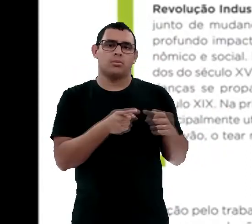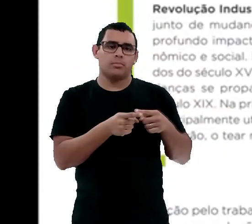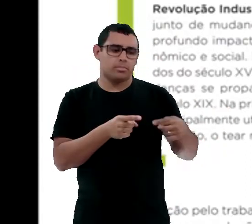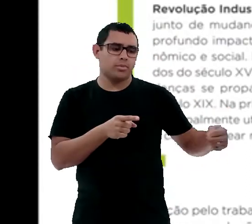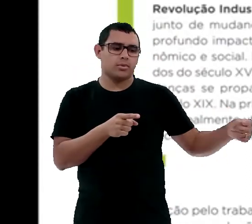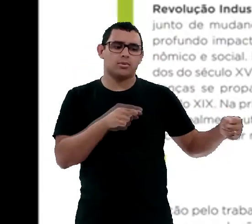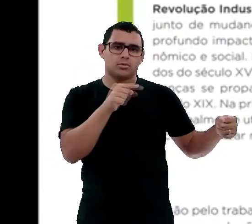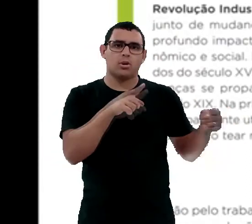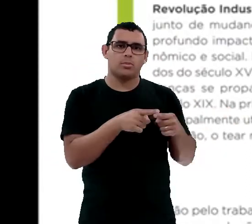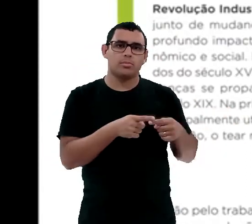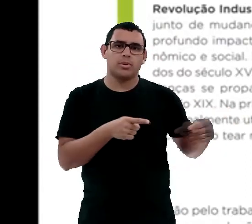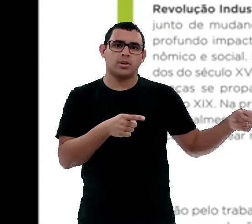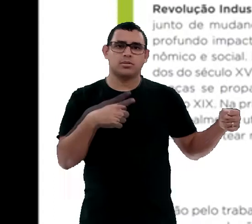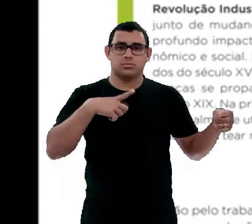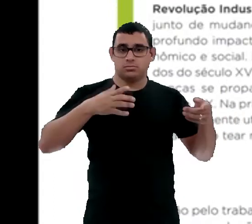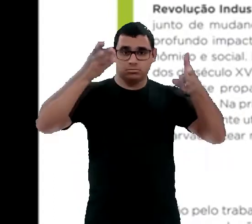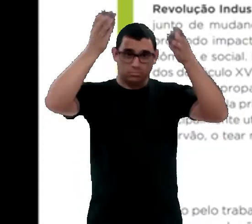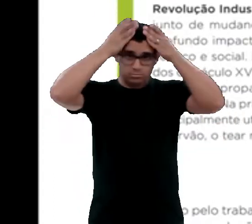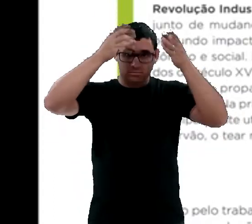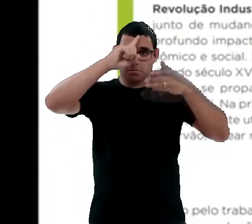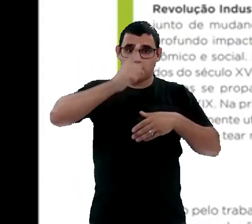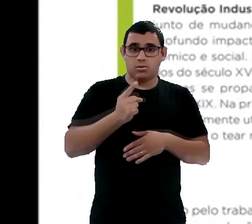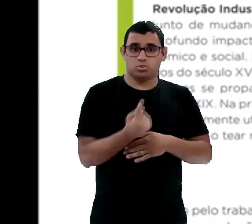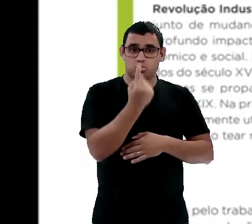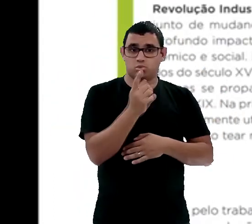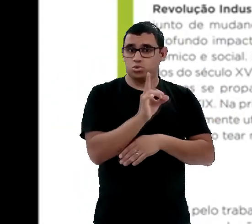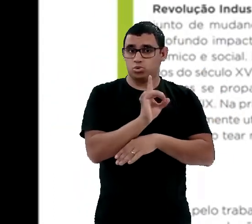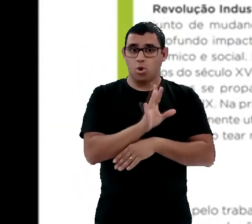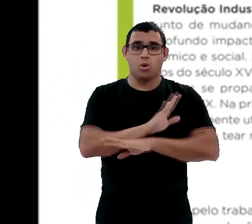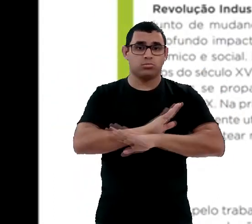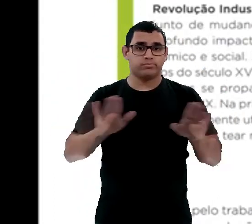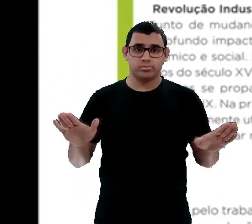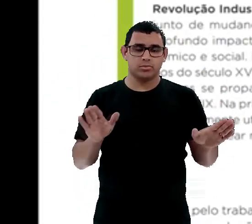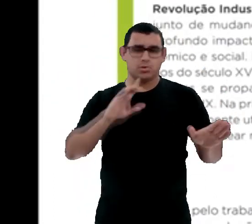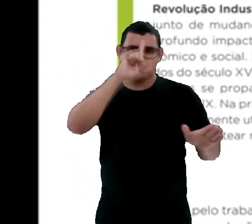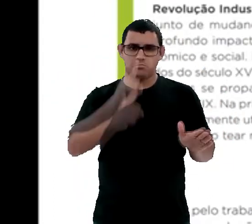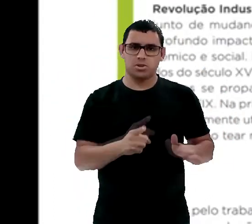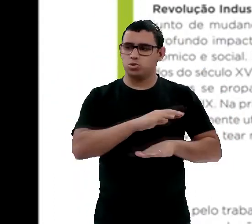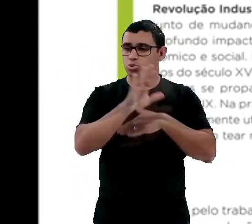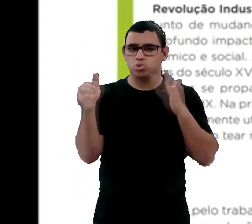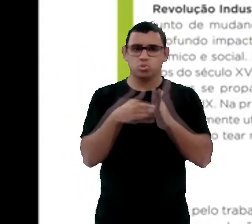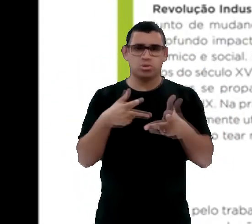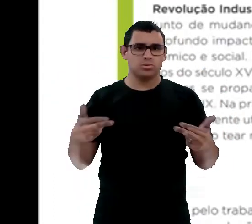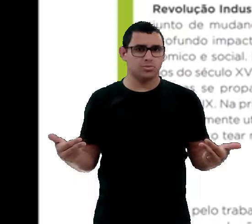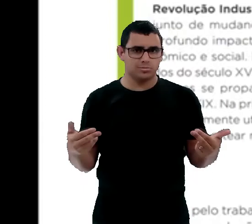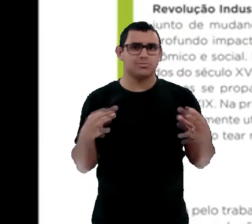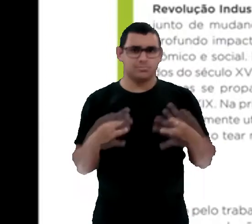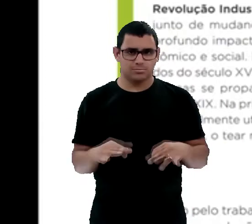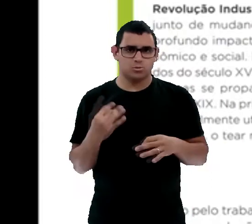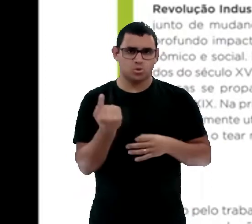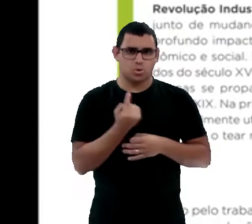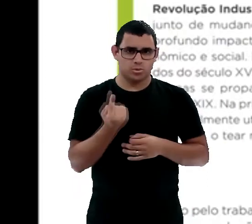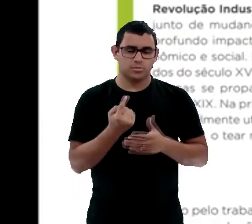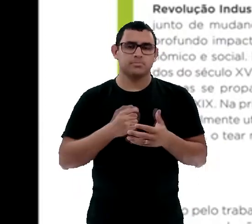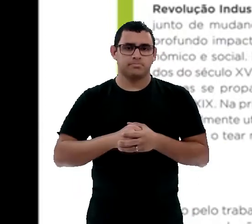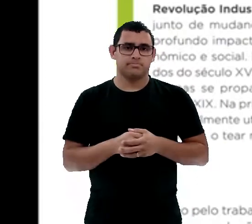entendemos sendo a época das monarquias absolutistas, em que o rei tinha poderes absolutos, mandava